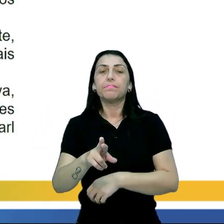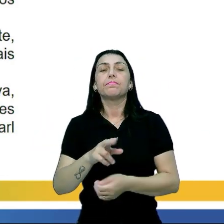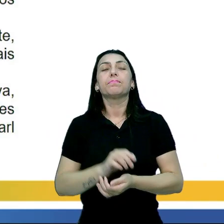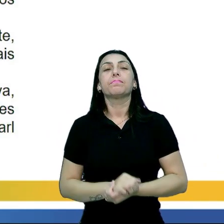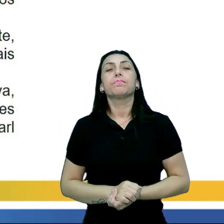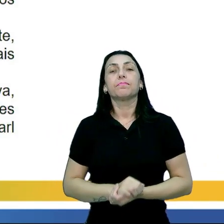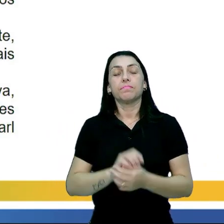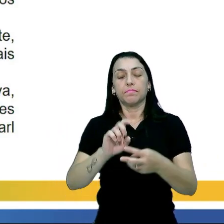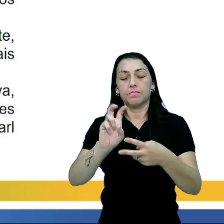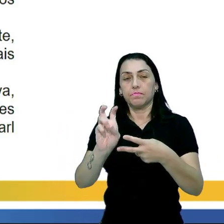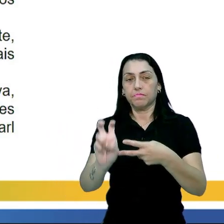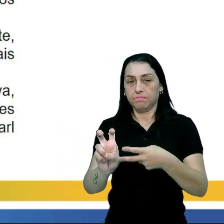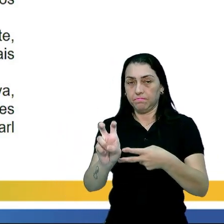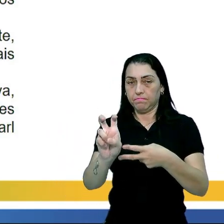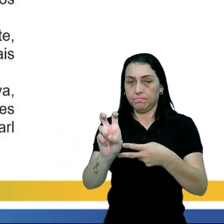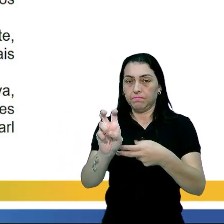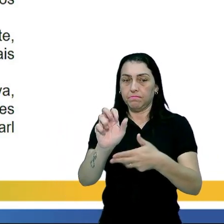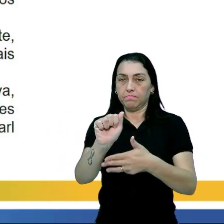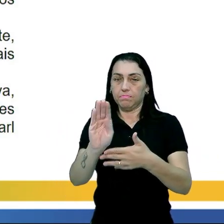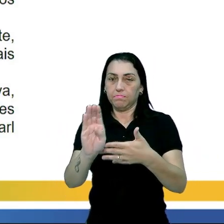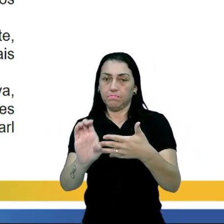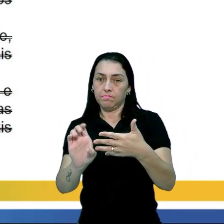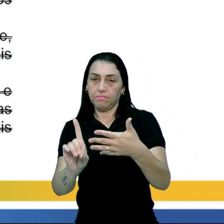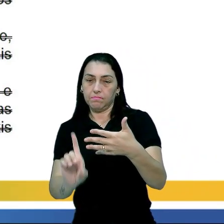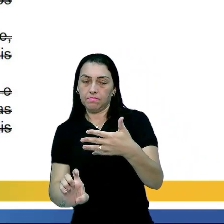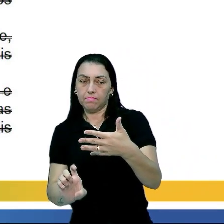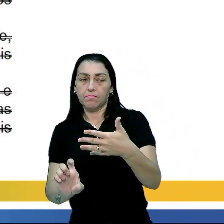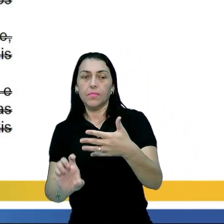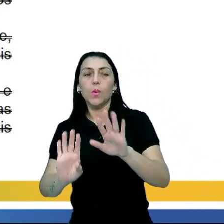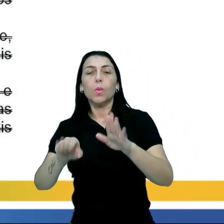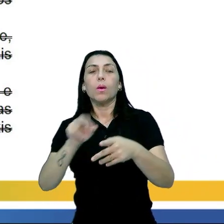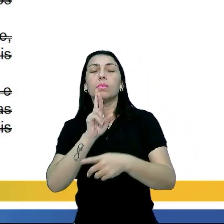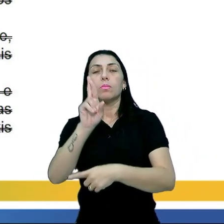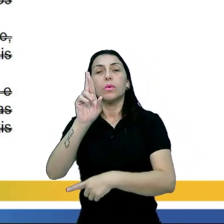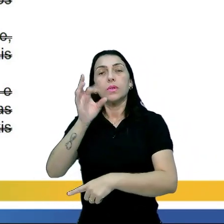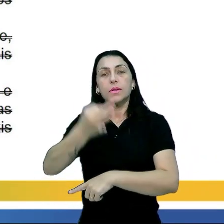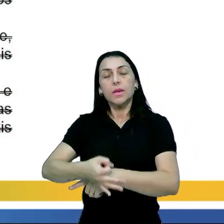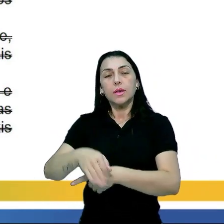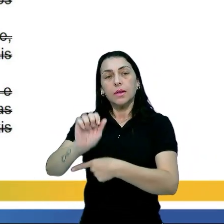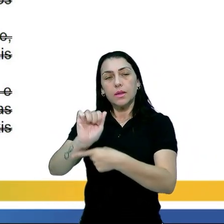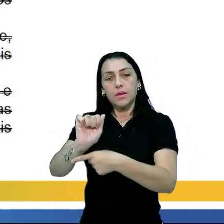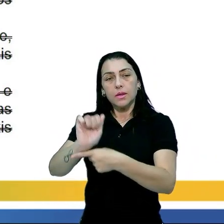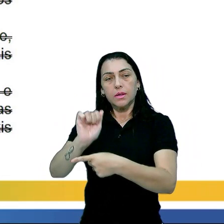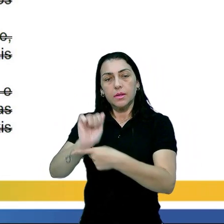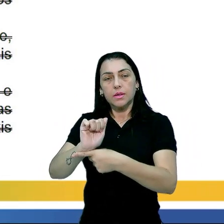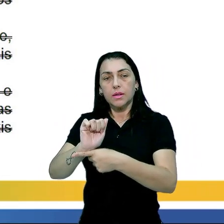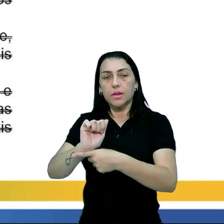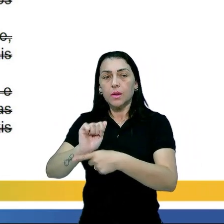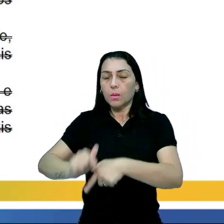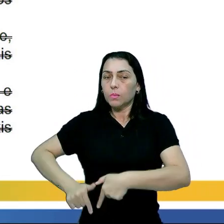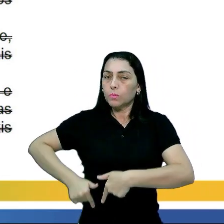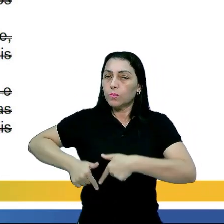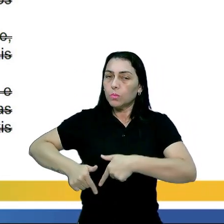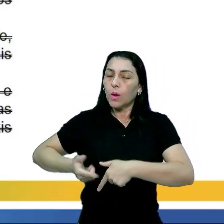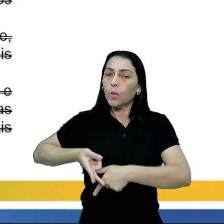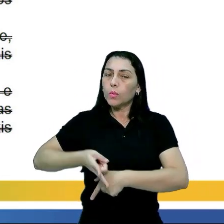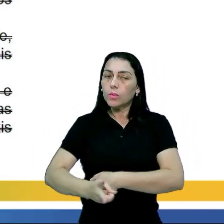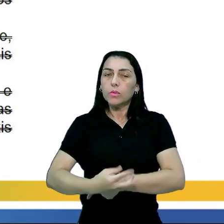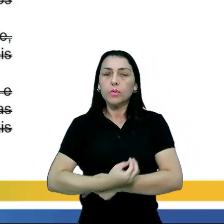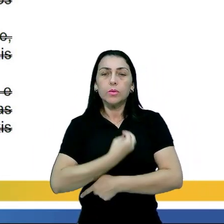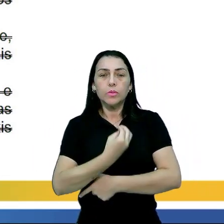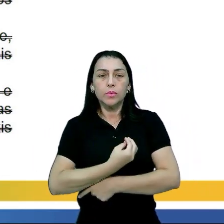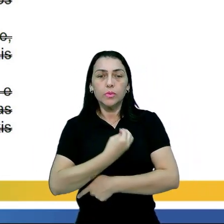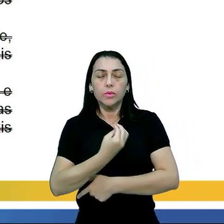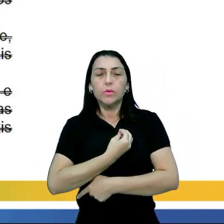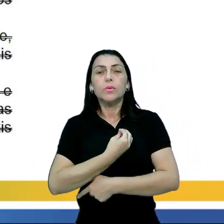diante dessas 5 assertivas, qual é a correta? Está expressa na letra A. Na luta pela